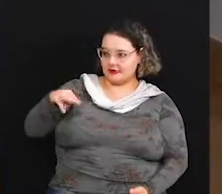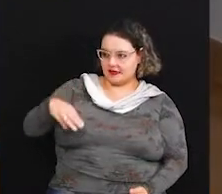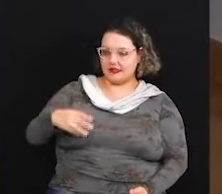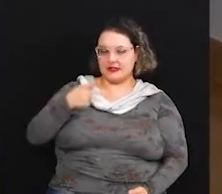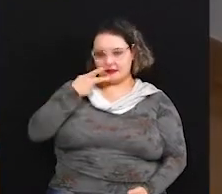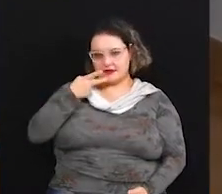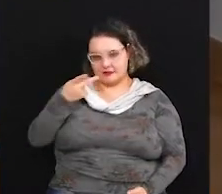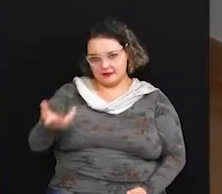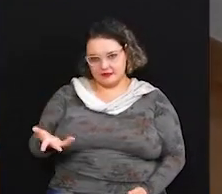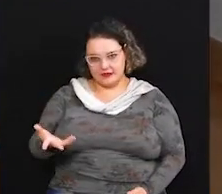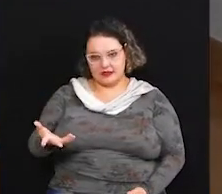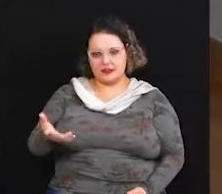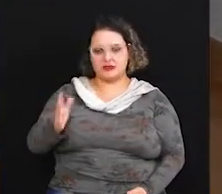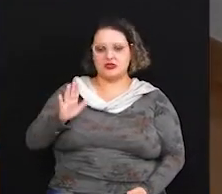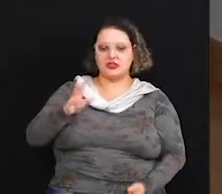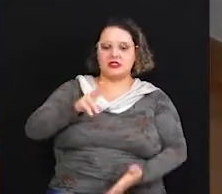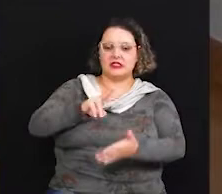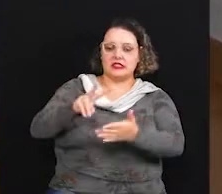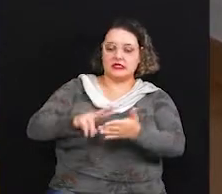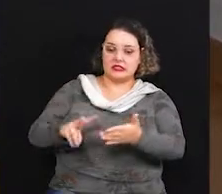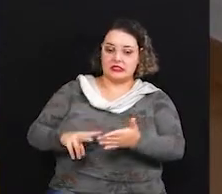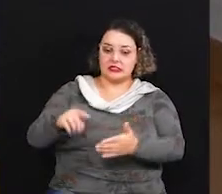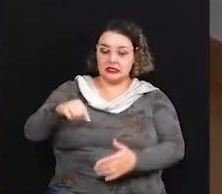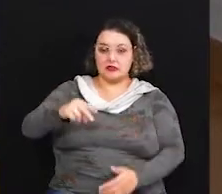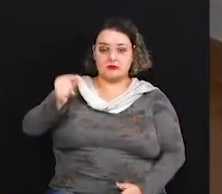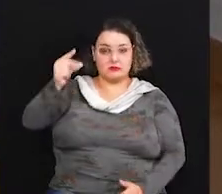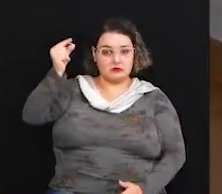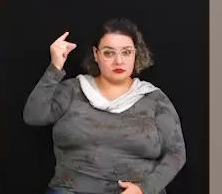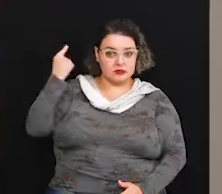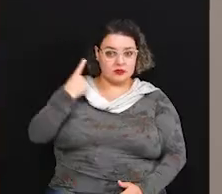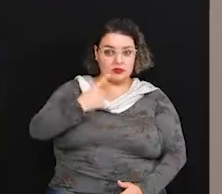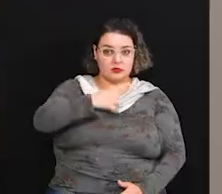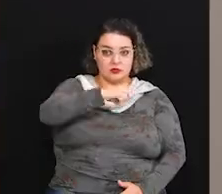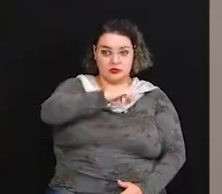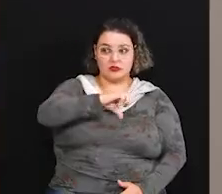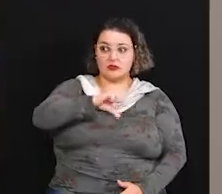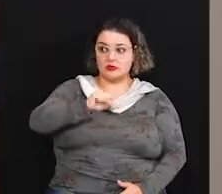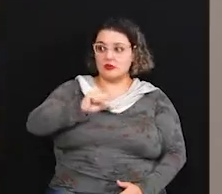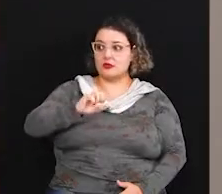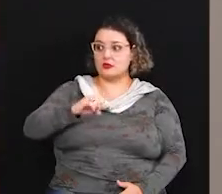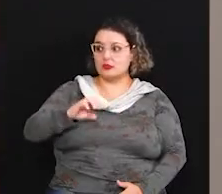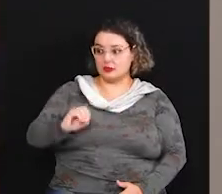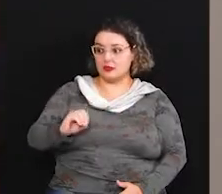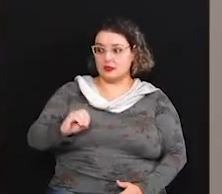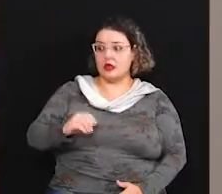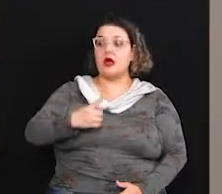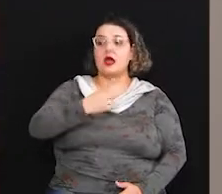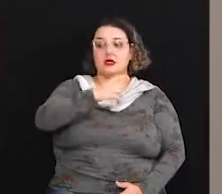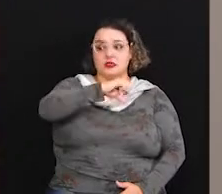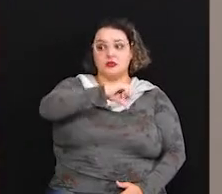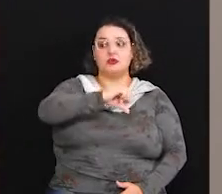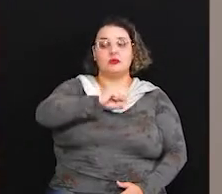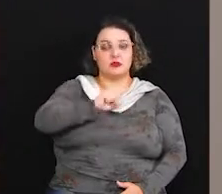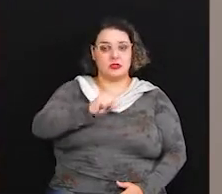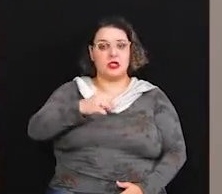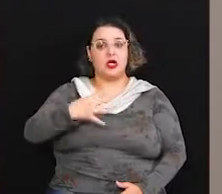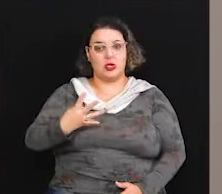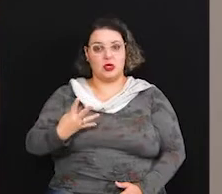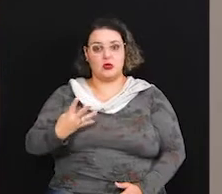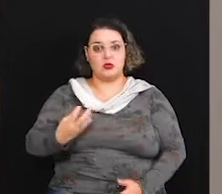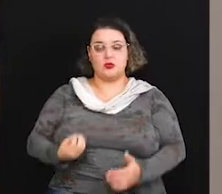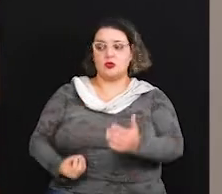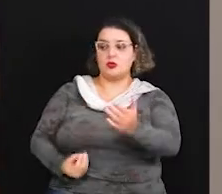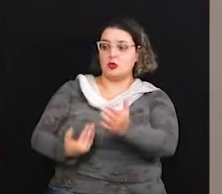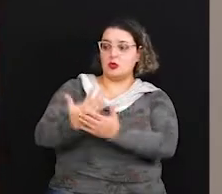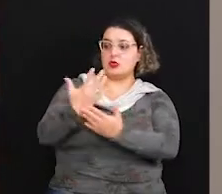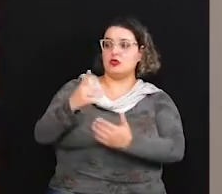estava falando, eu já li um pouco, essa instituição já vem lá dos anos 80, de né? 84, e ela surgiu dentro da...